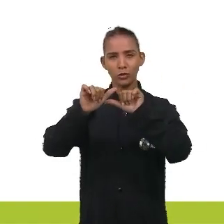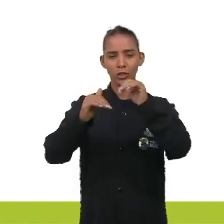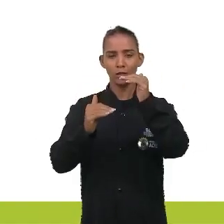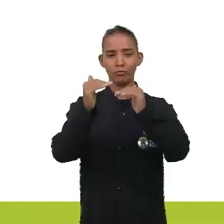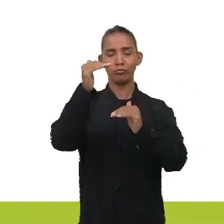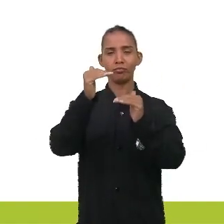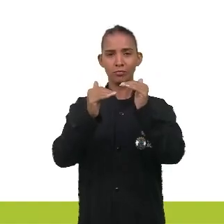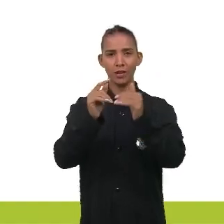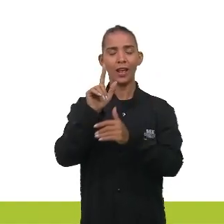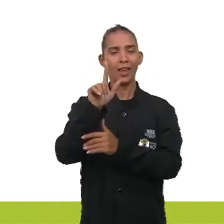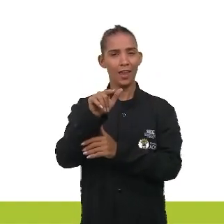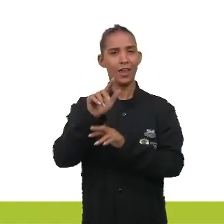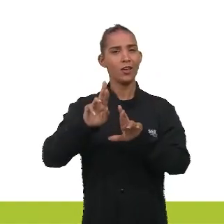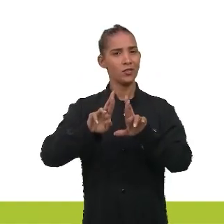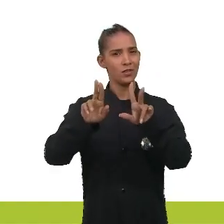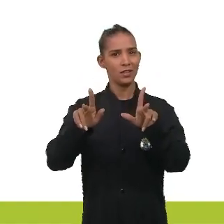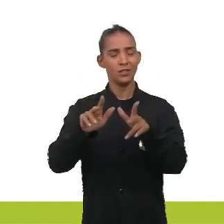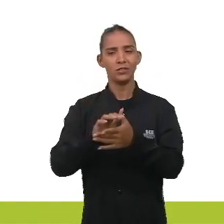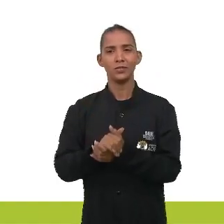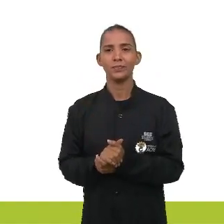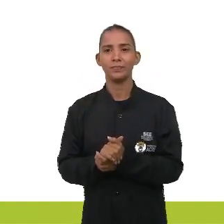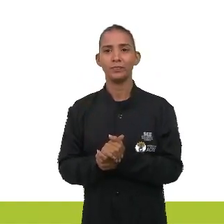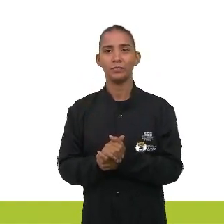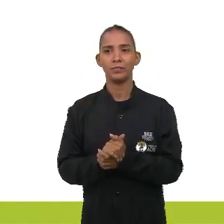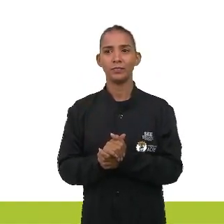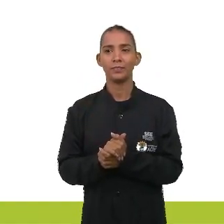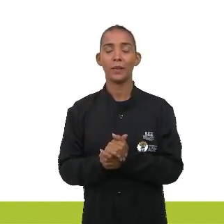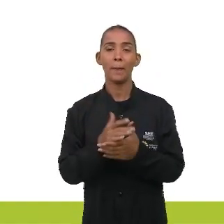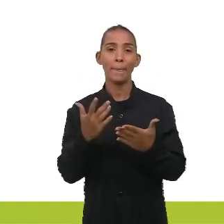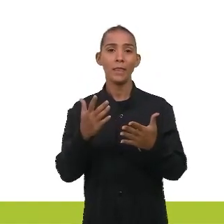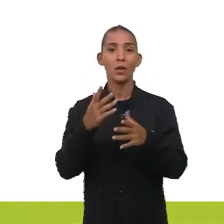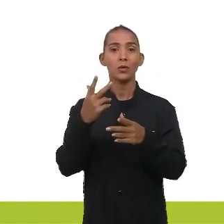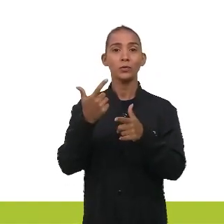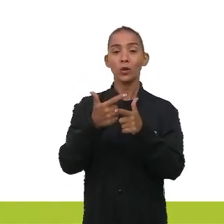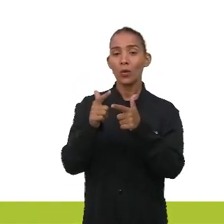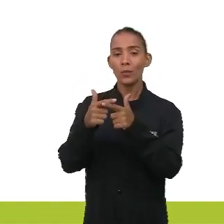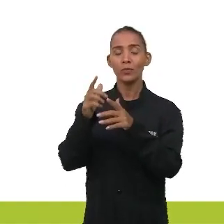uma pessoa. Então, resolver esse tipo de problema